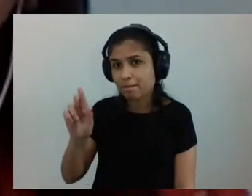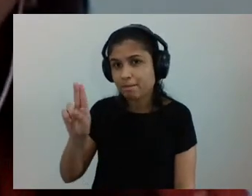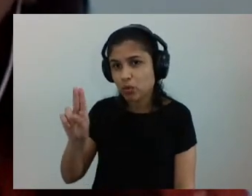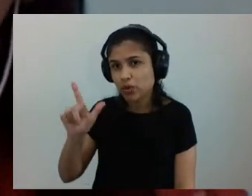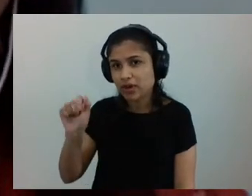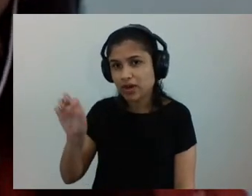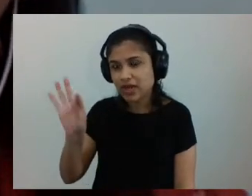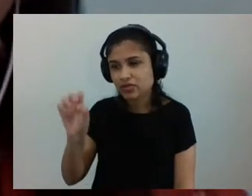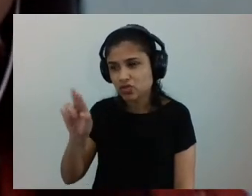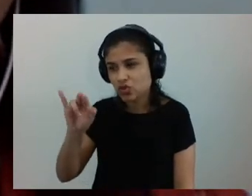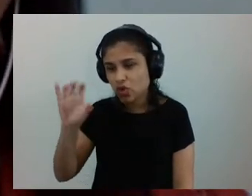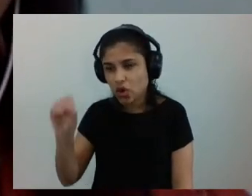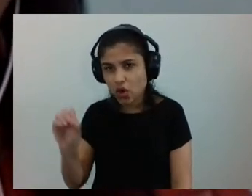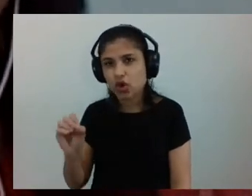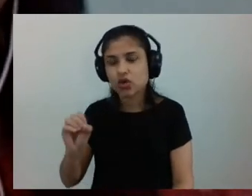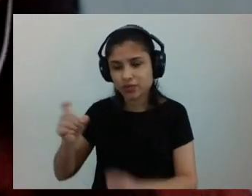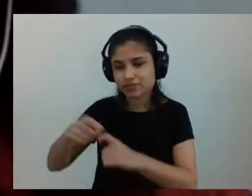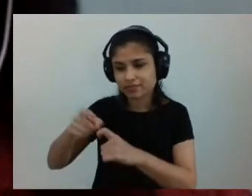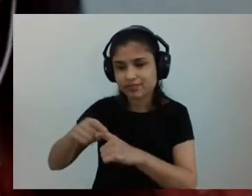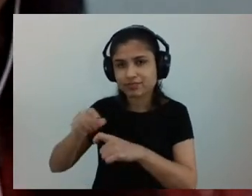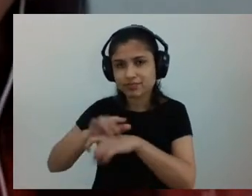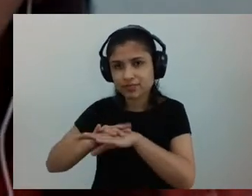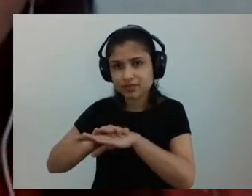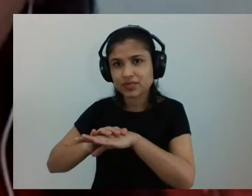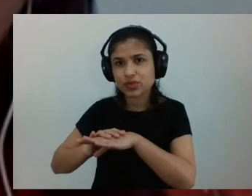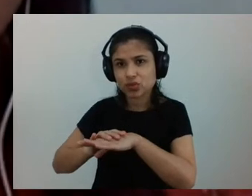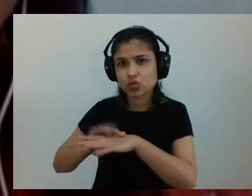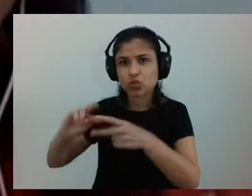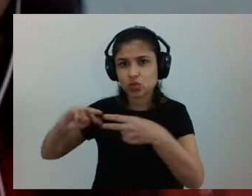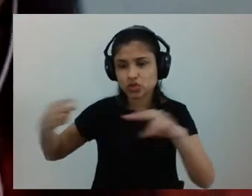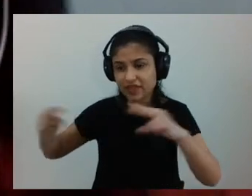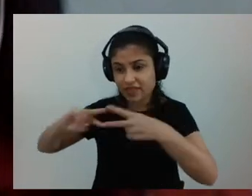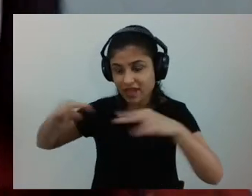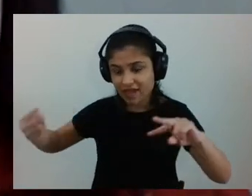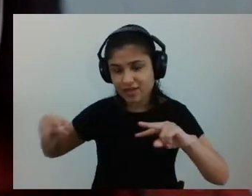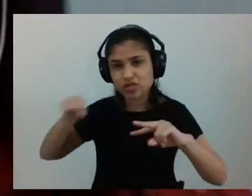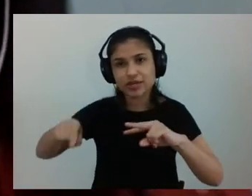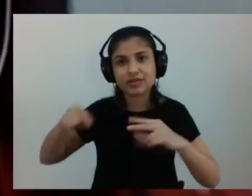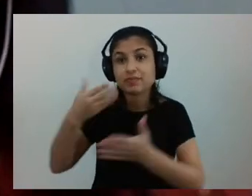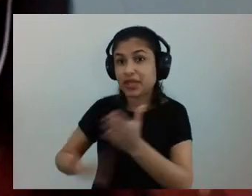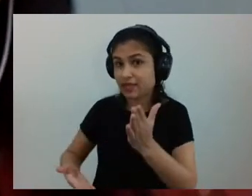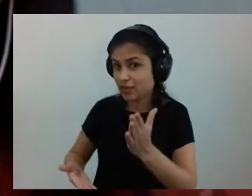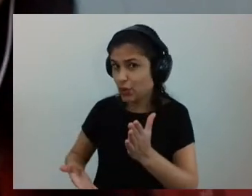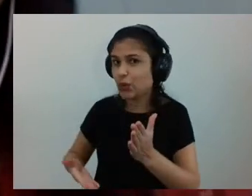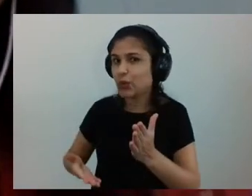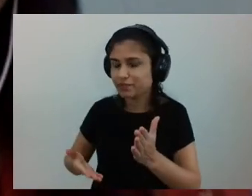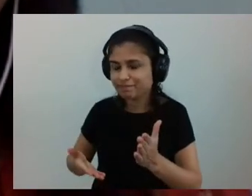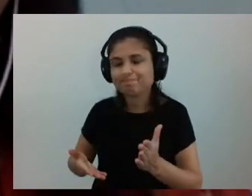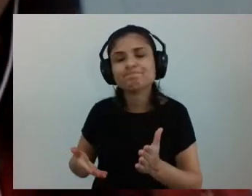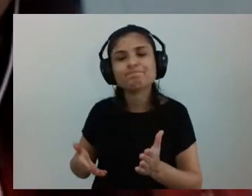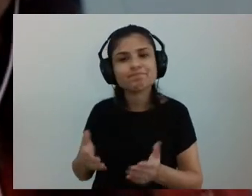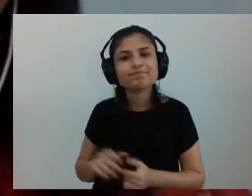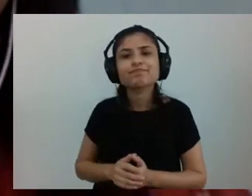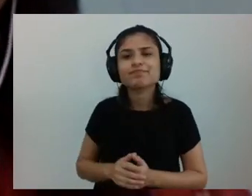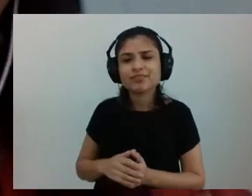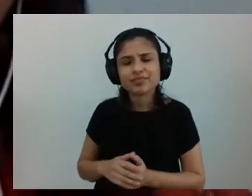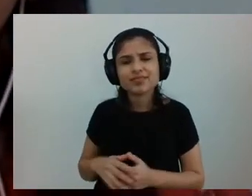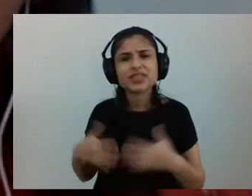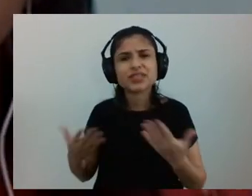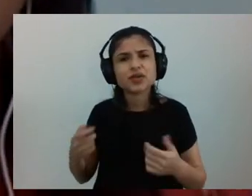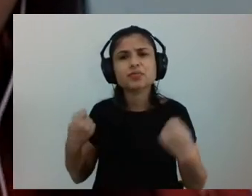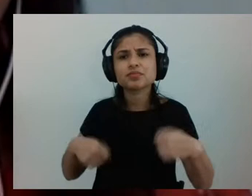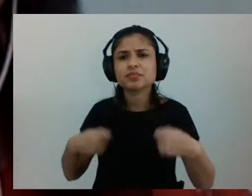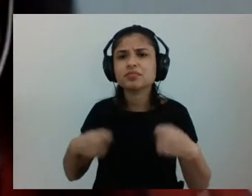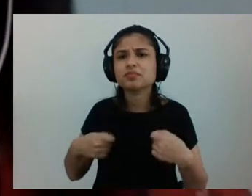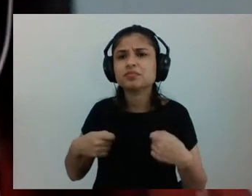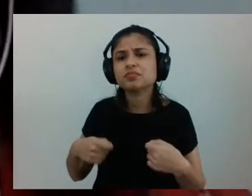município, que só o Fiscar oferecia, e ele foi descontinuado. Então, eu acredito que nós precisamos rever essas